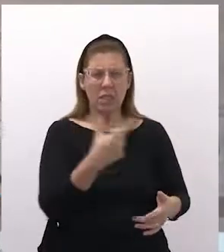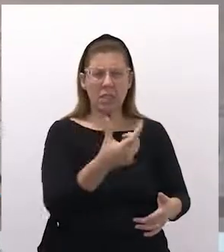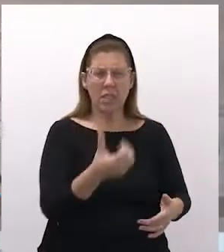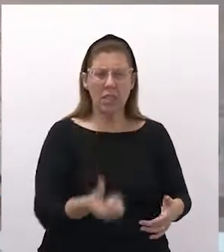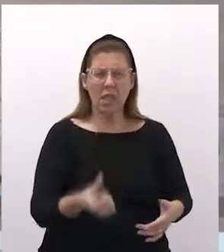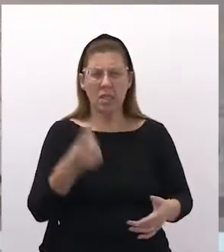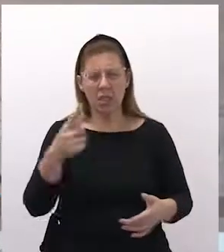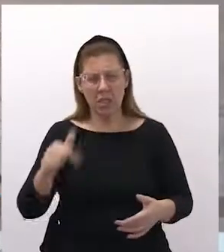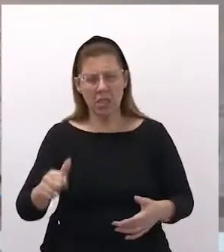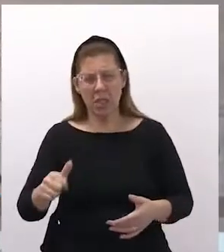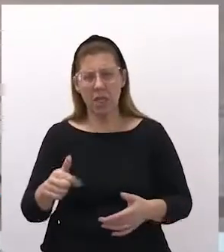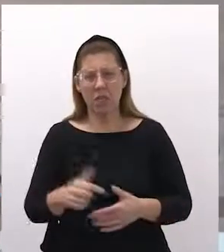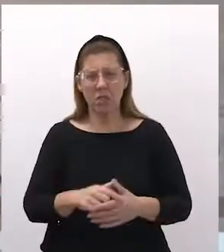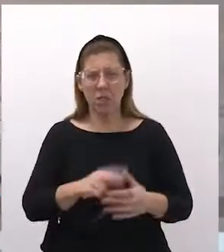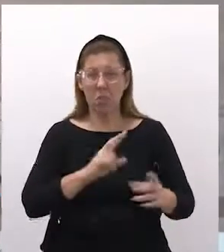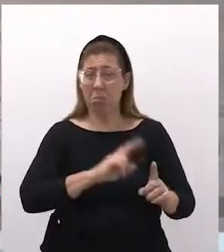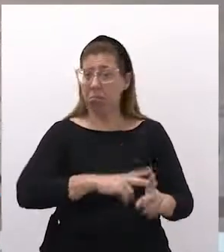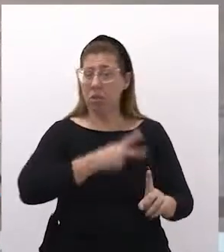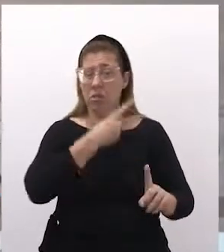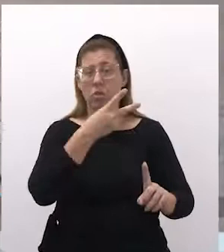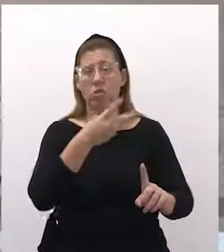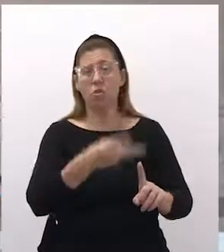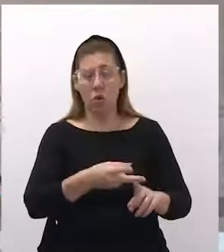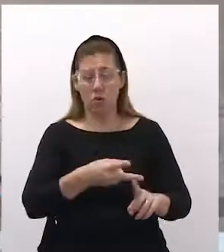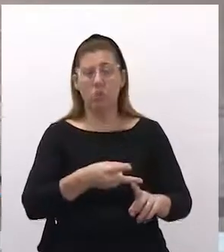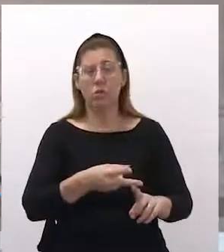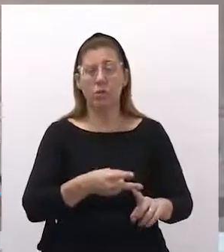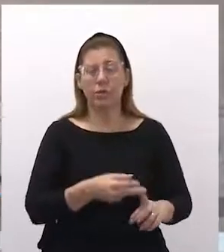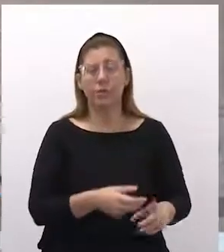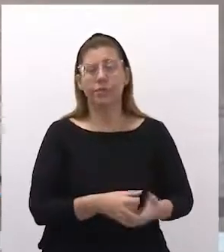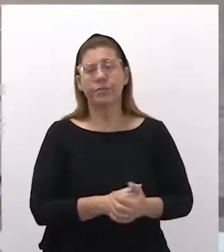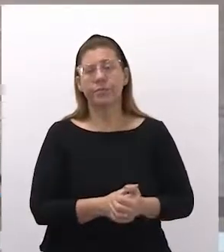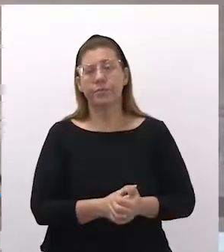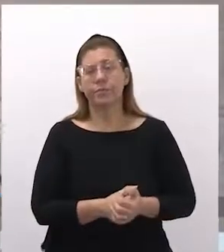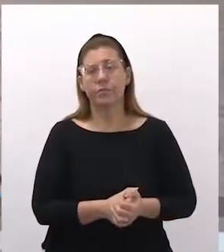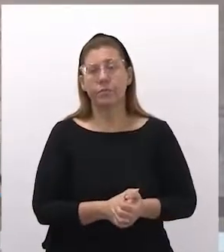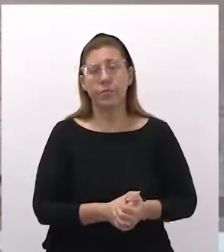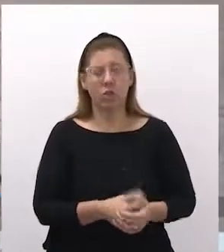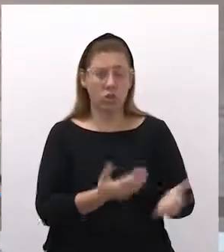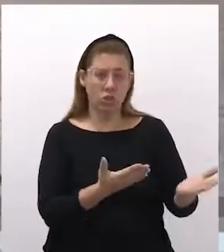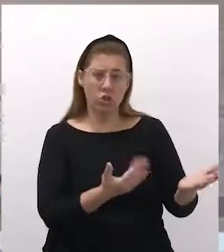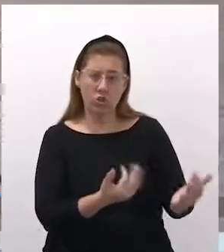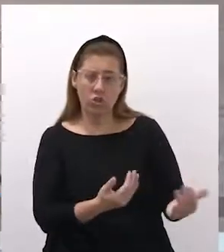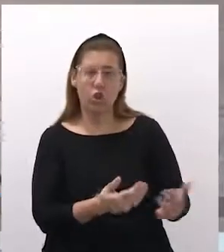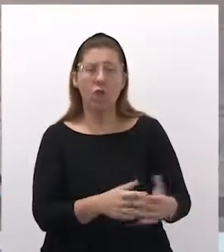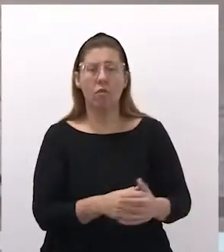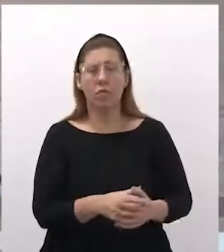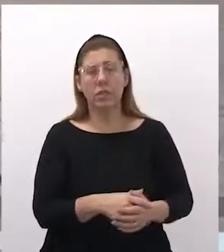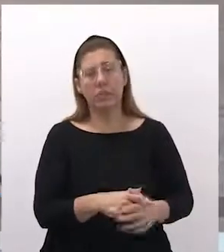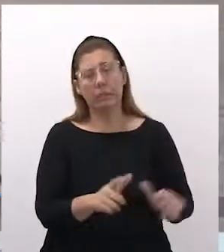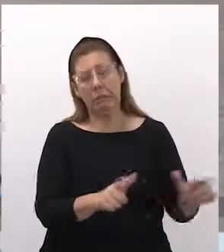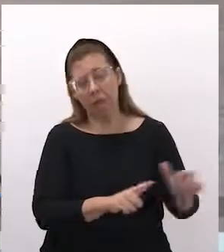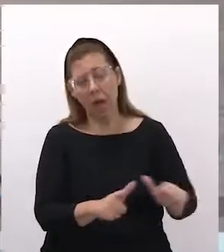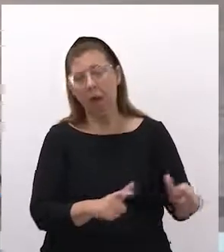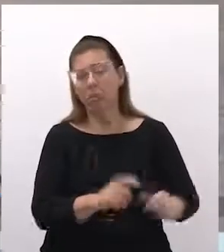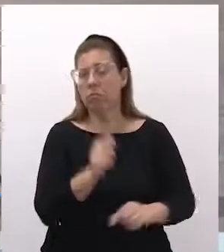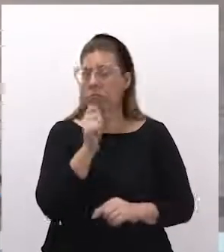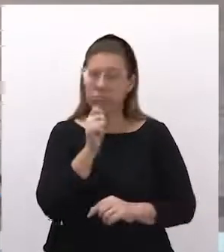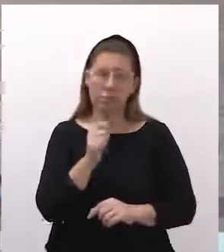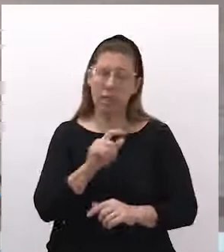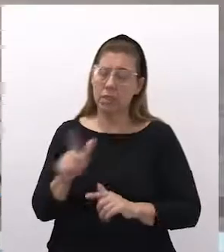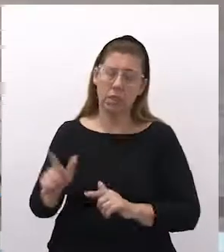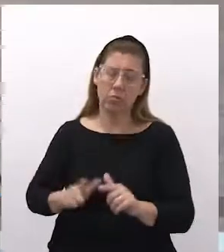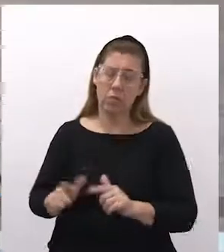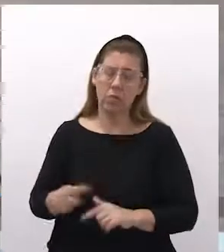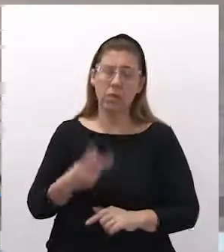anos, é o dobro daqueles que não, entre os jovens que trabalham e os que não trabalham, é de